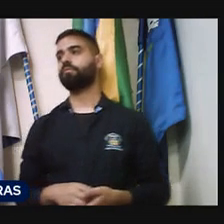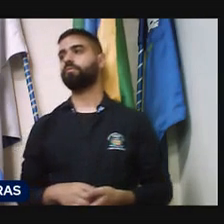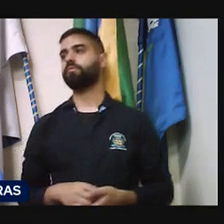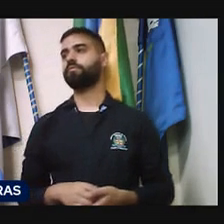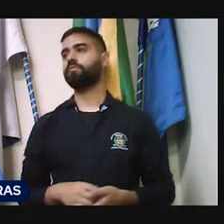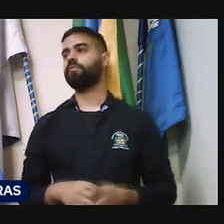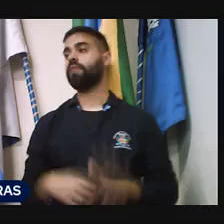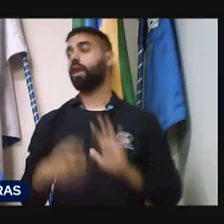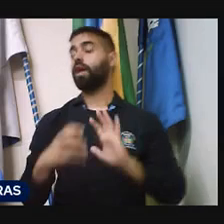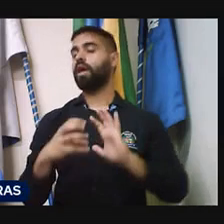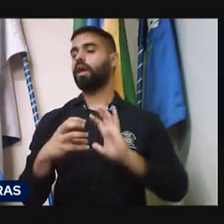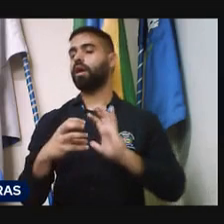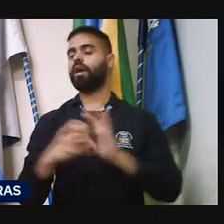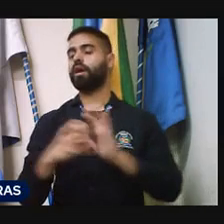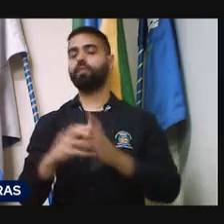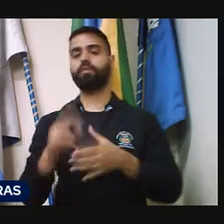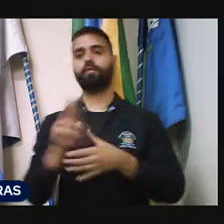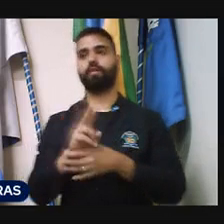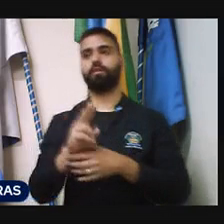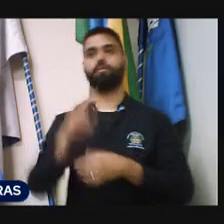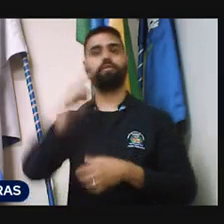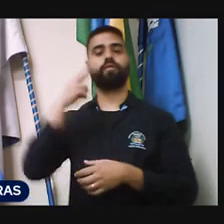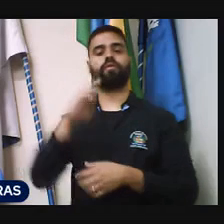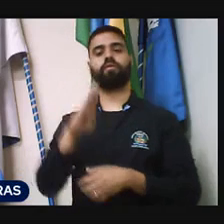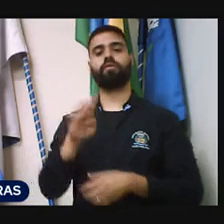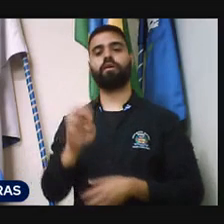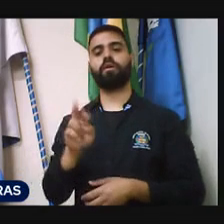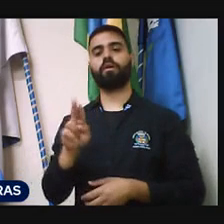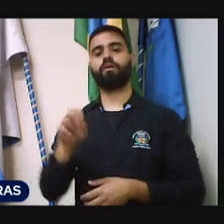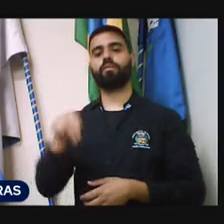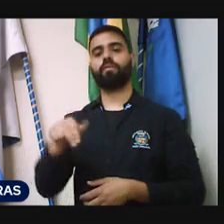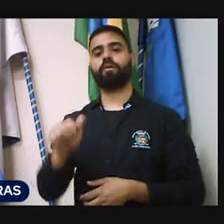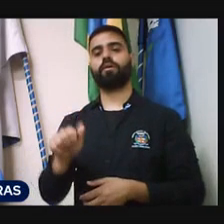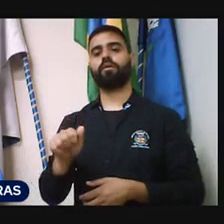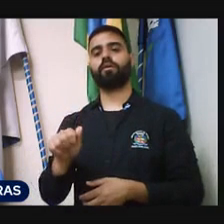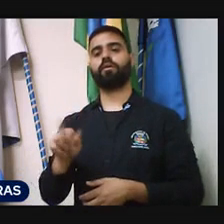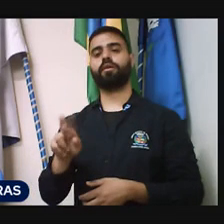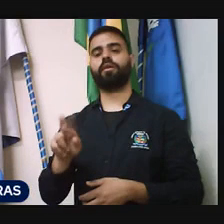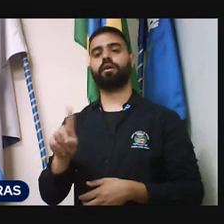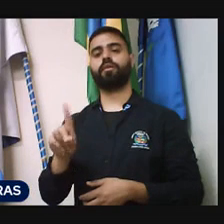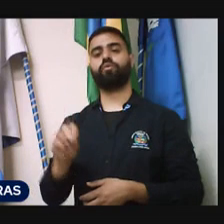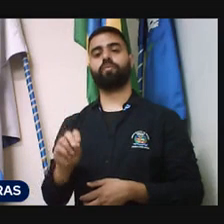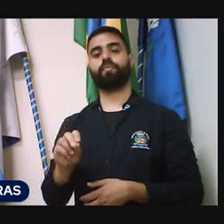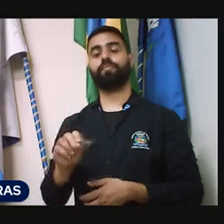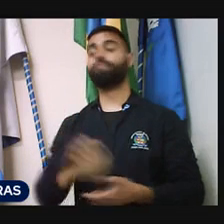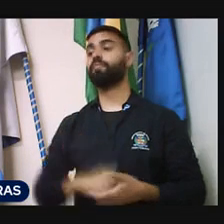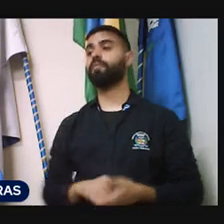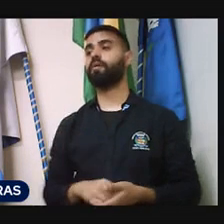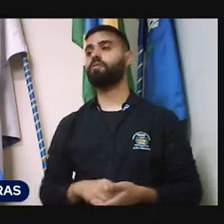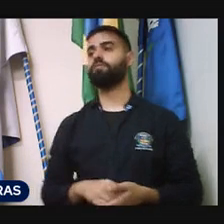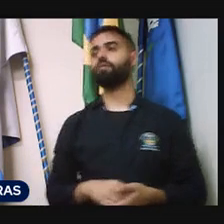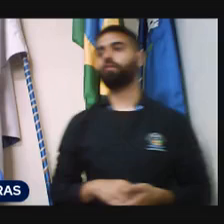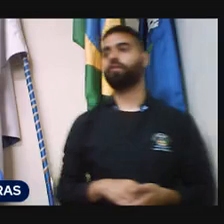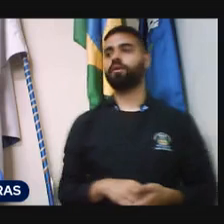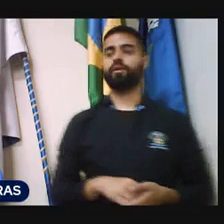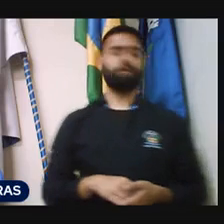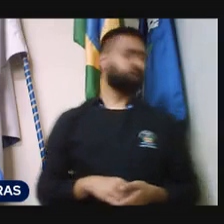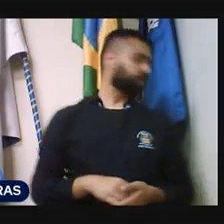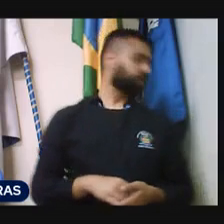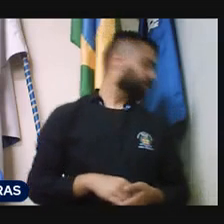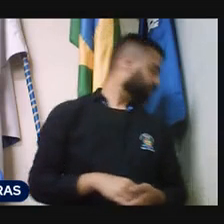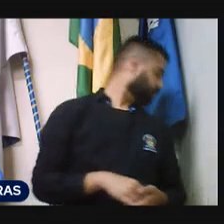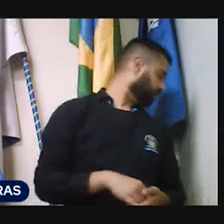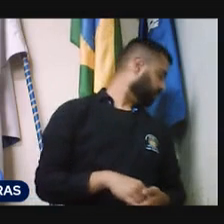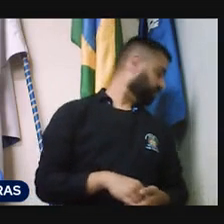de Valença por intermédio do vereador Bernardo Machado nossas prerrogativas na forma de mental ouvido o douto plenário desta casa